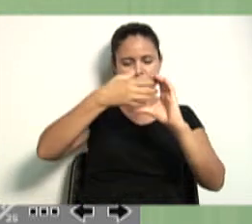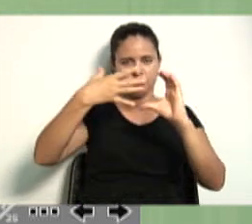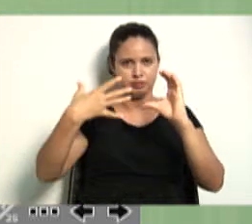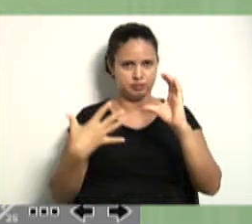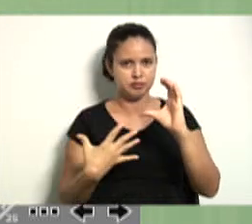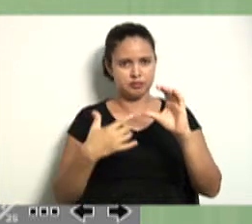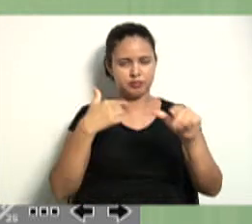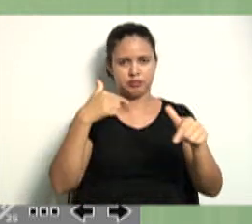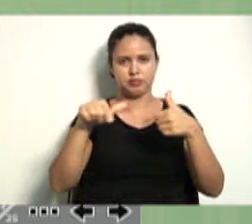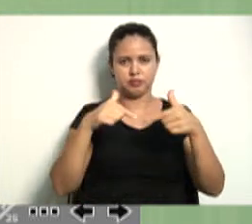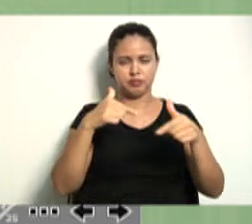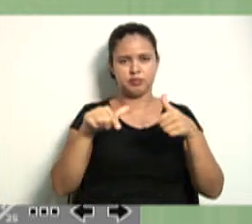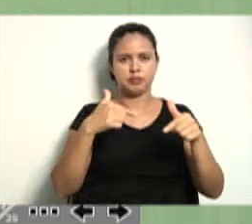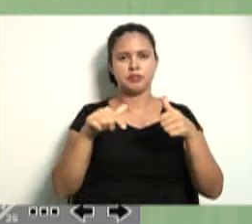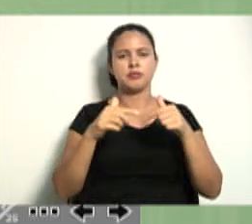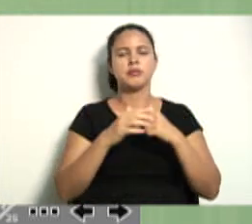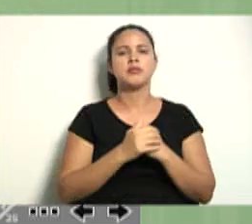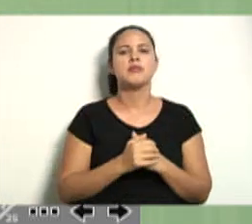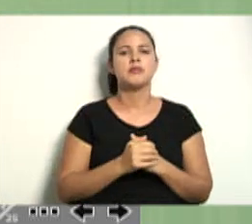Ora,